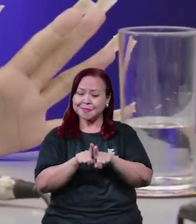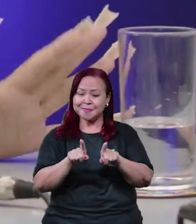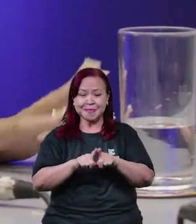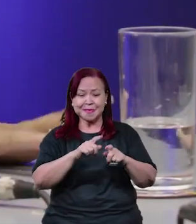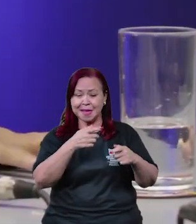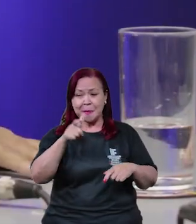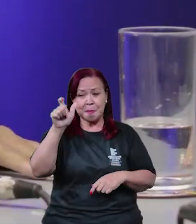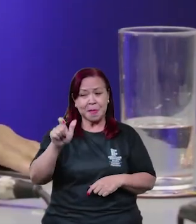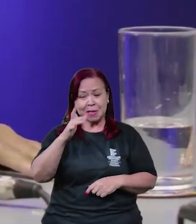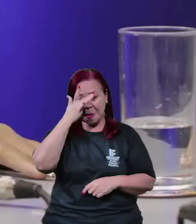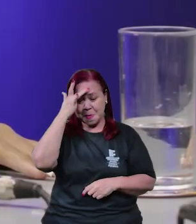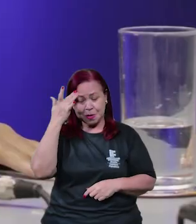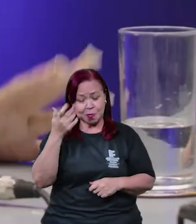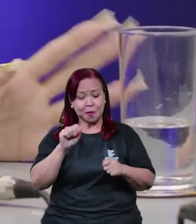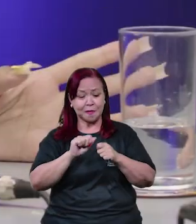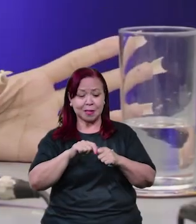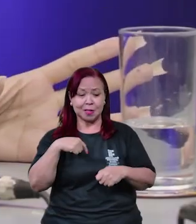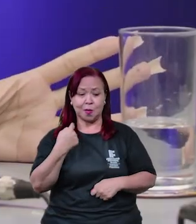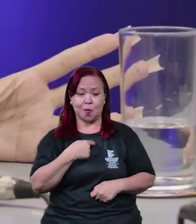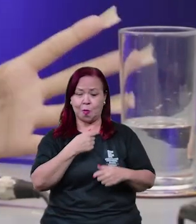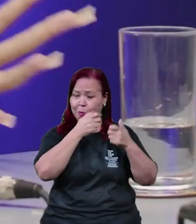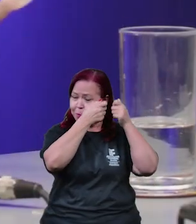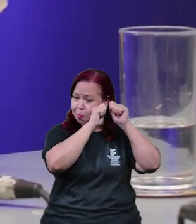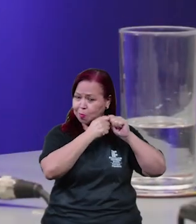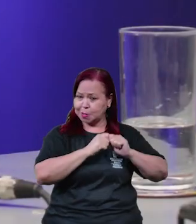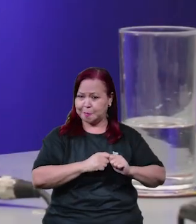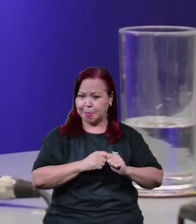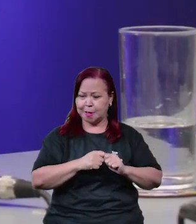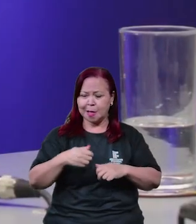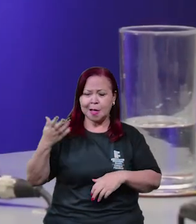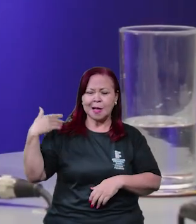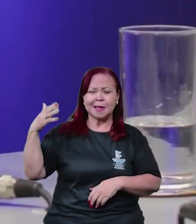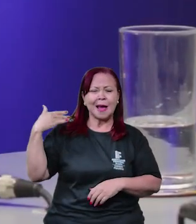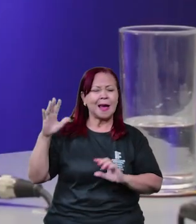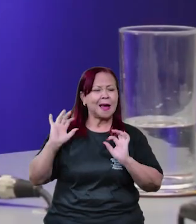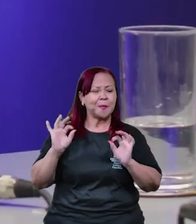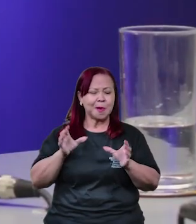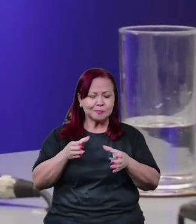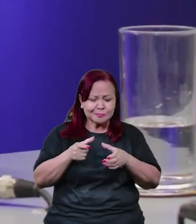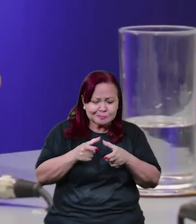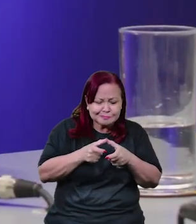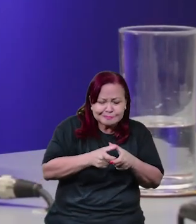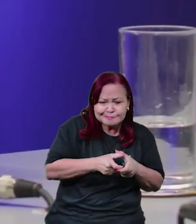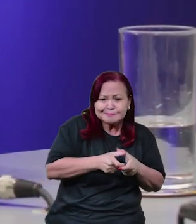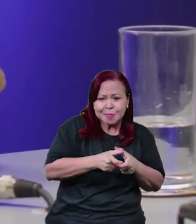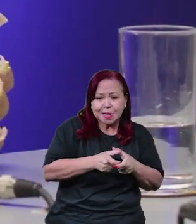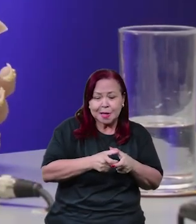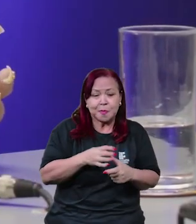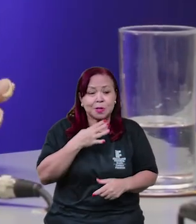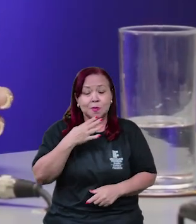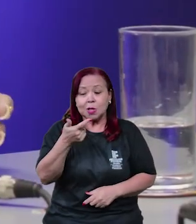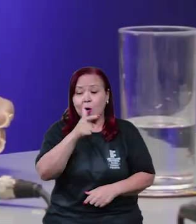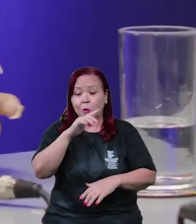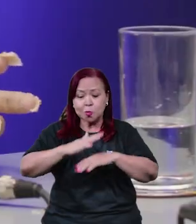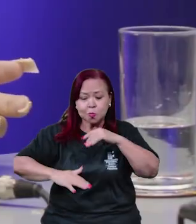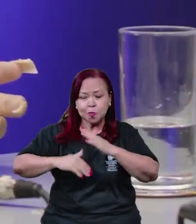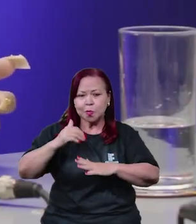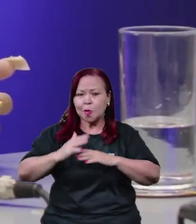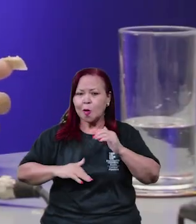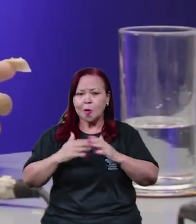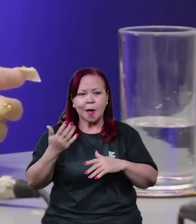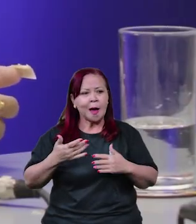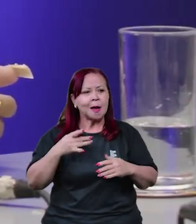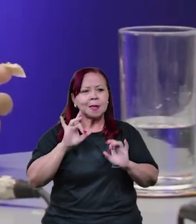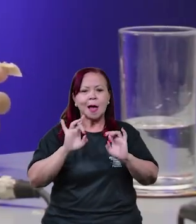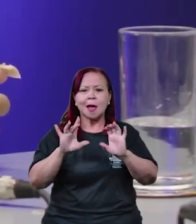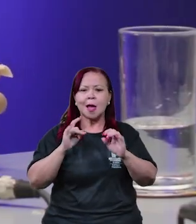corremos à toa. Por causa que na época era muito nichado, assim. Então, para você conhecer outros profissionais, era